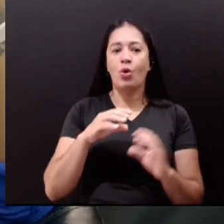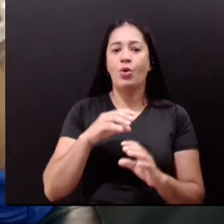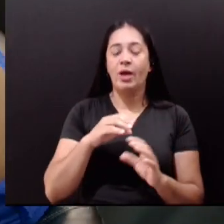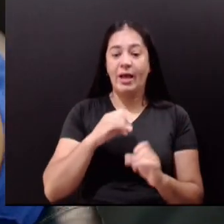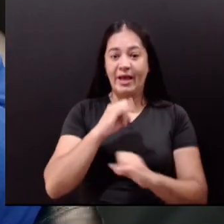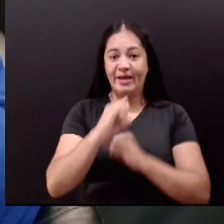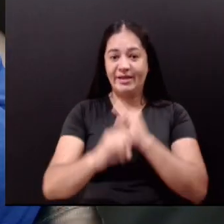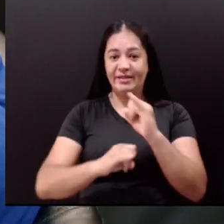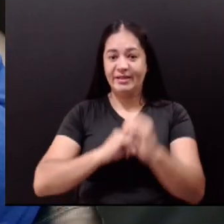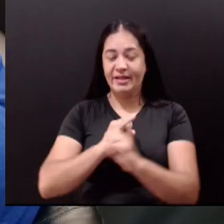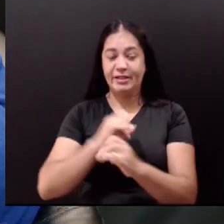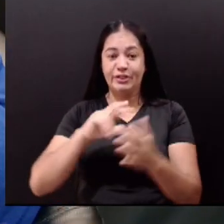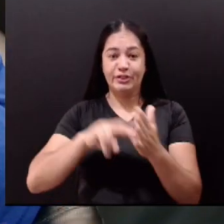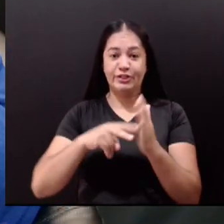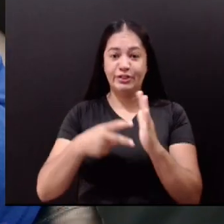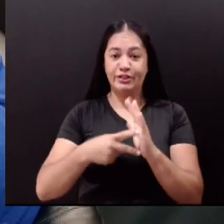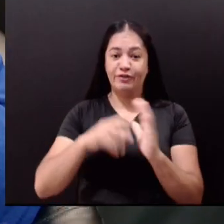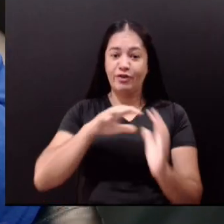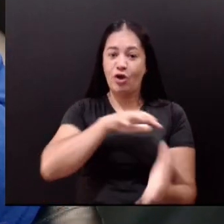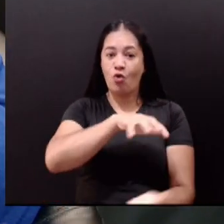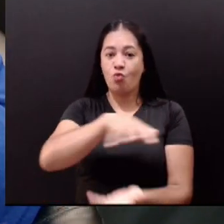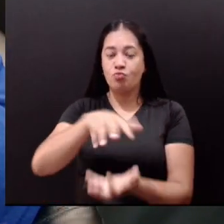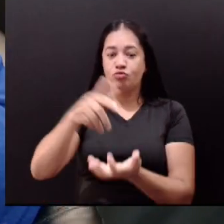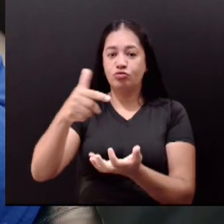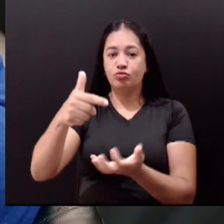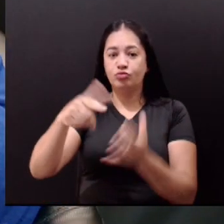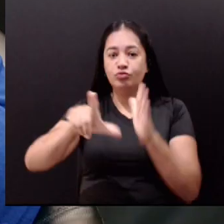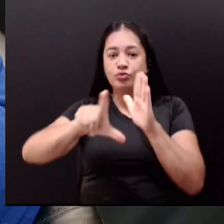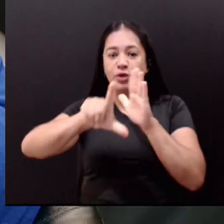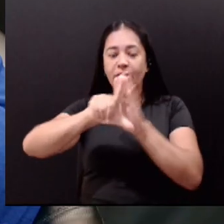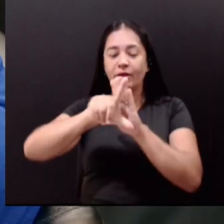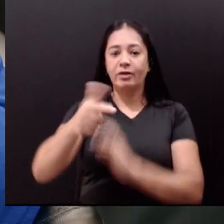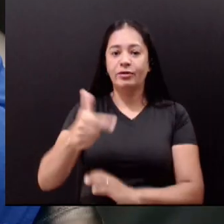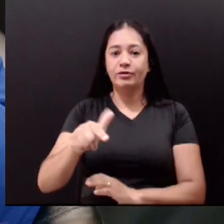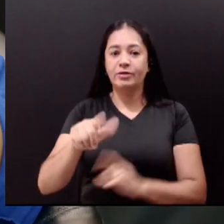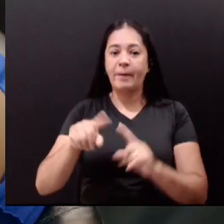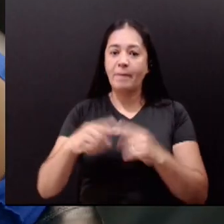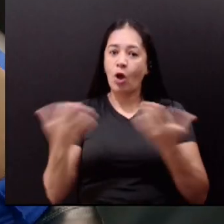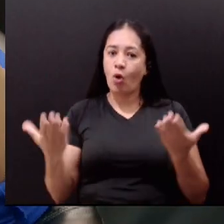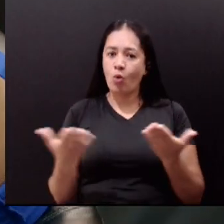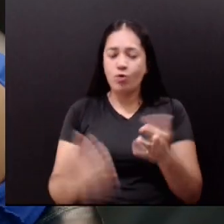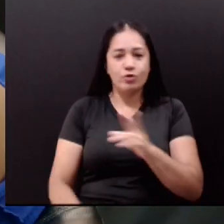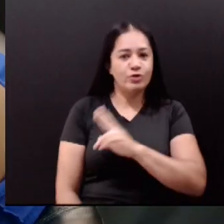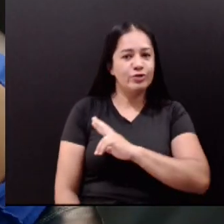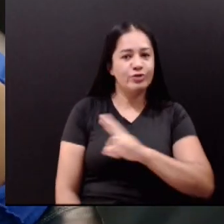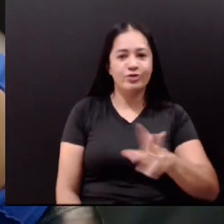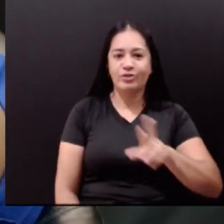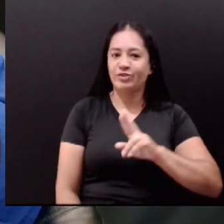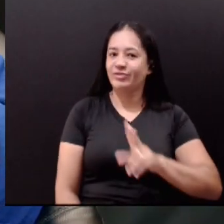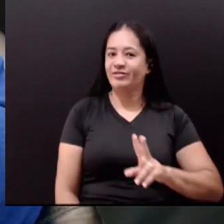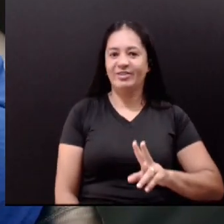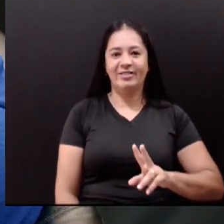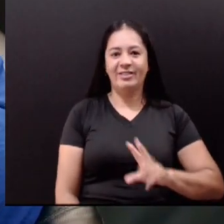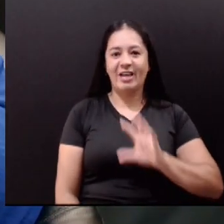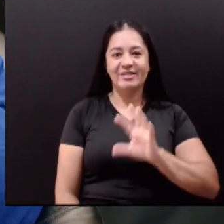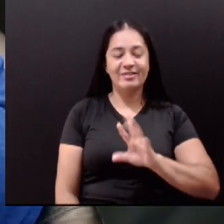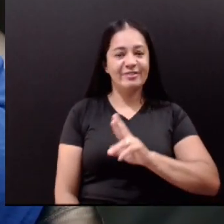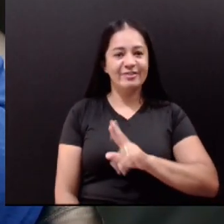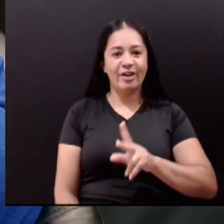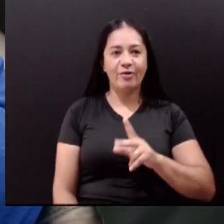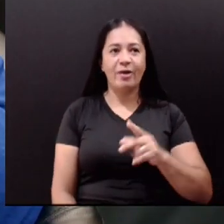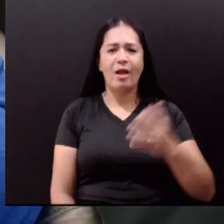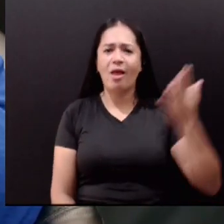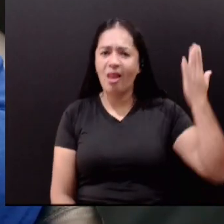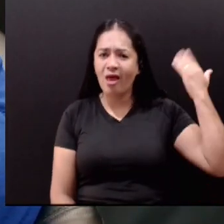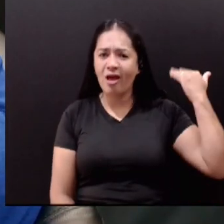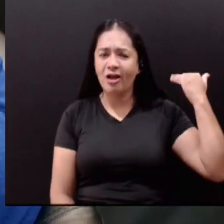há tempos atrás e hoje a gente acho que já não é mais assim, né. Houve a ideia de que fosse sim uma terra